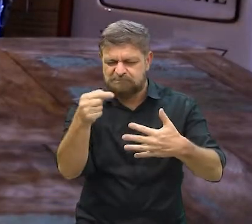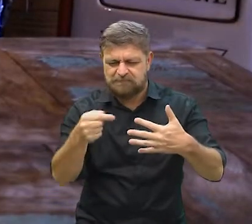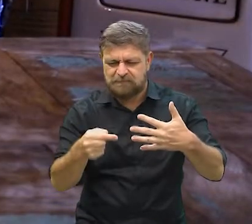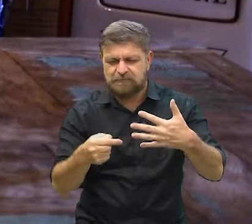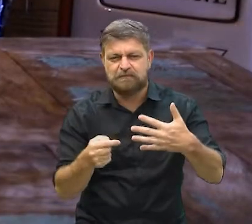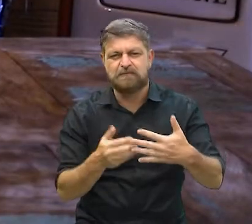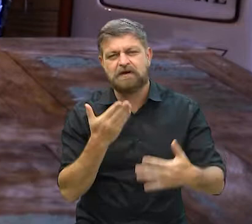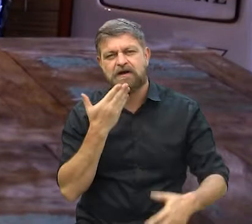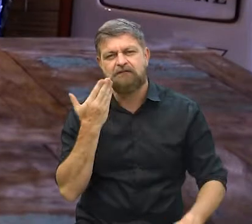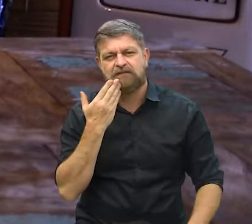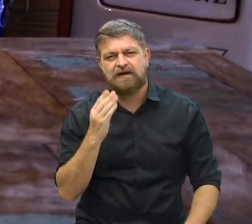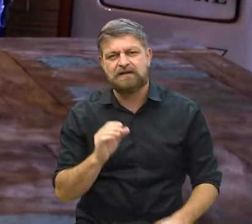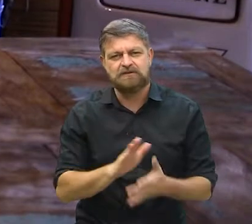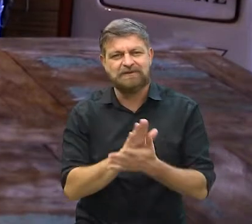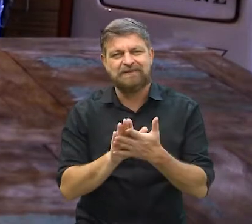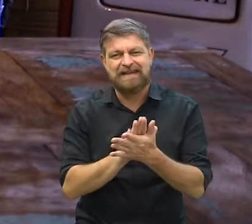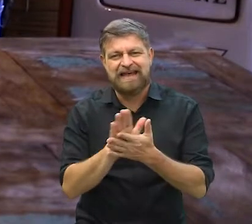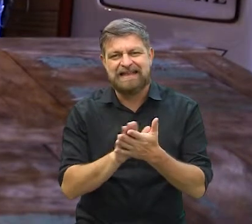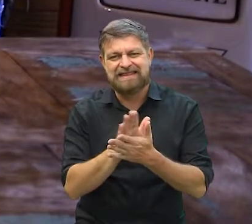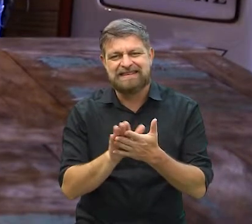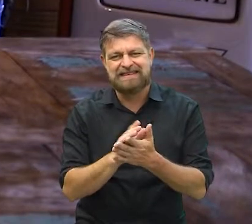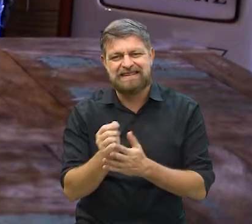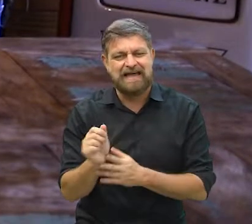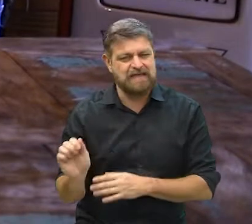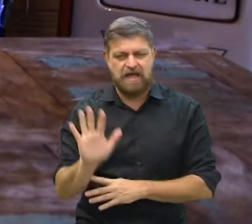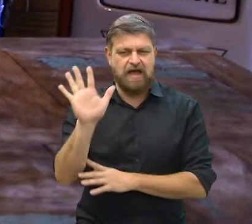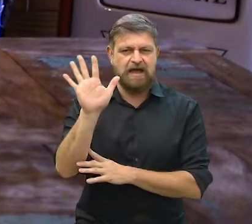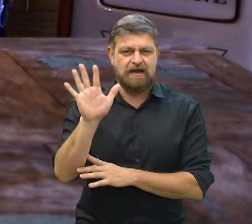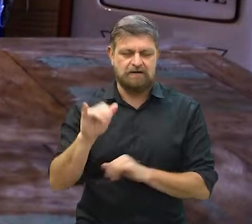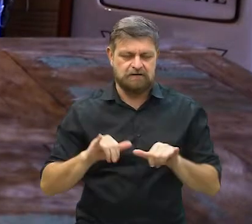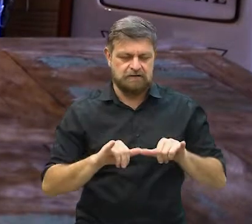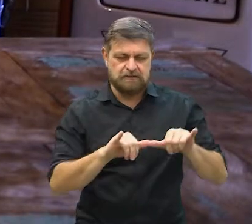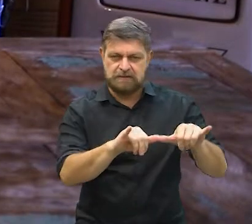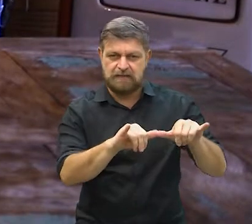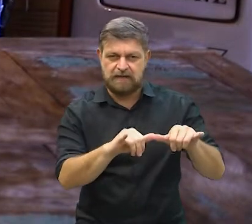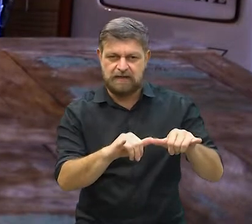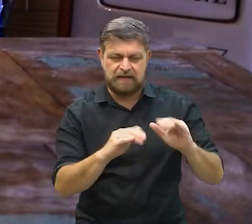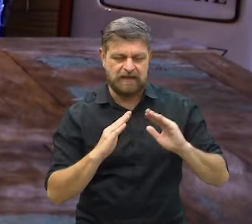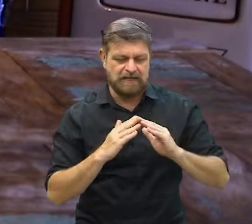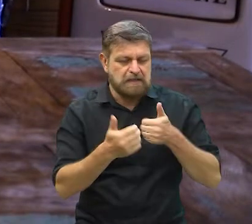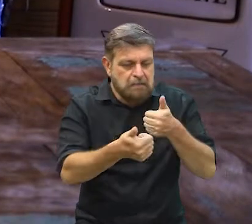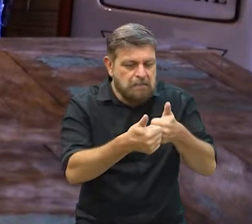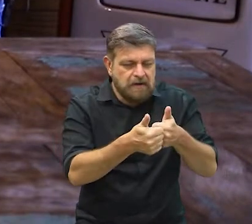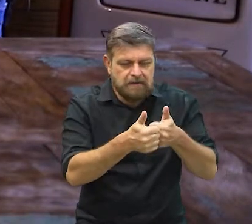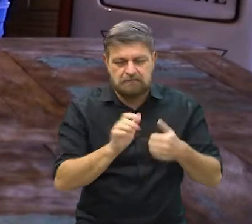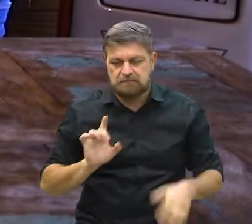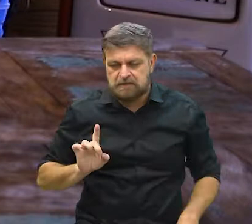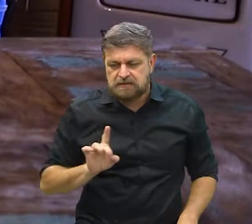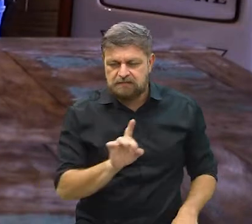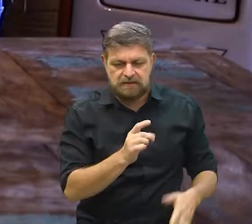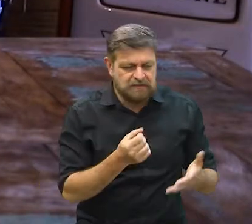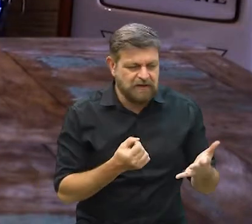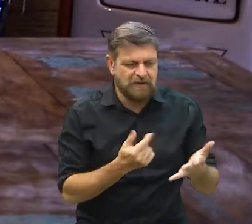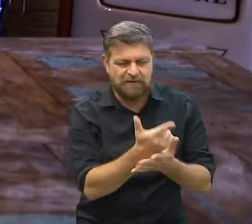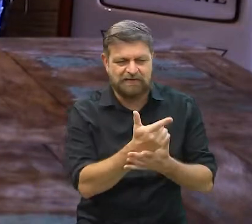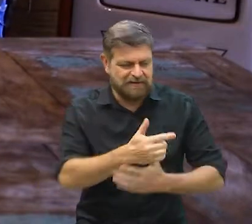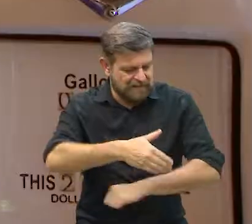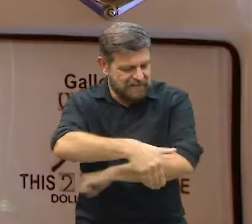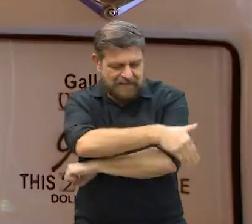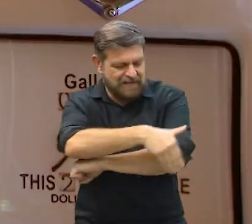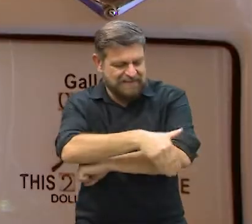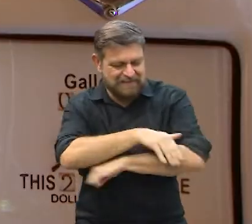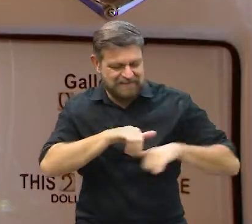nada caro que a gente pode encontrar no supermercado perto de casa. No supermercado da esquina da sua casa,